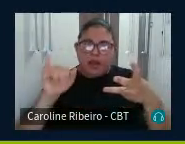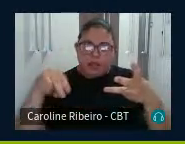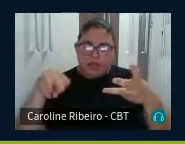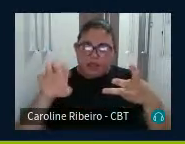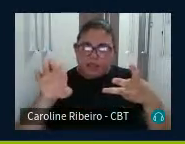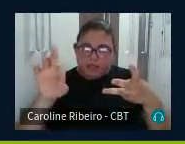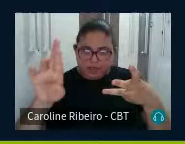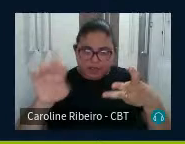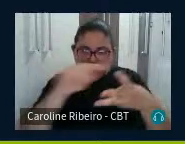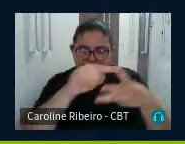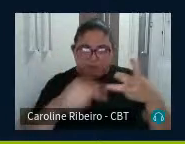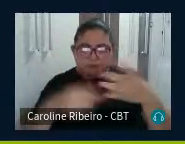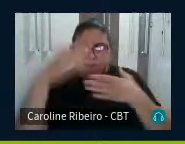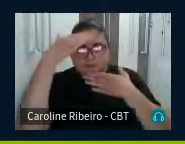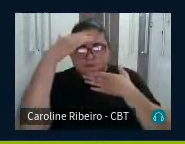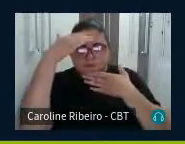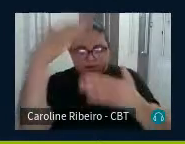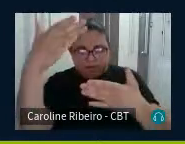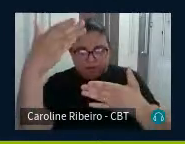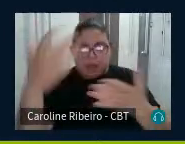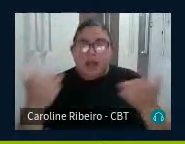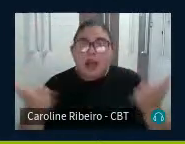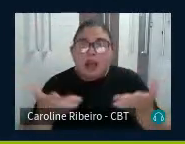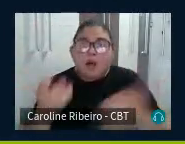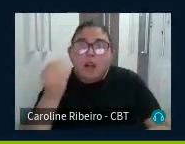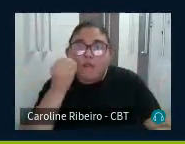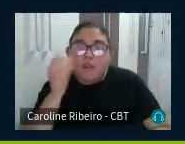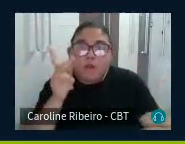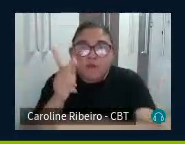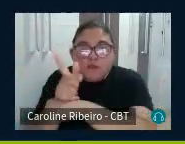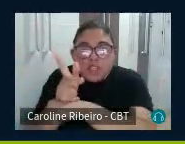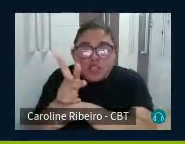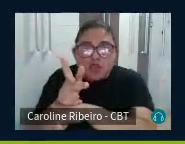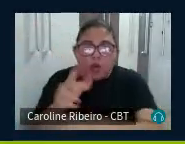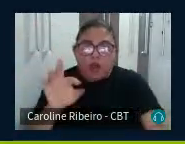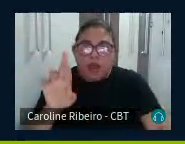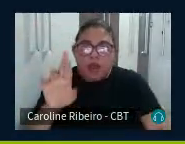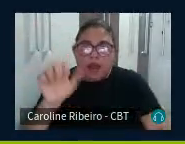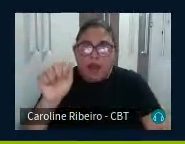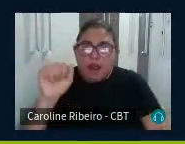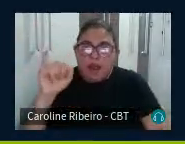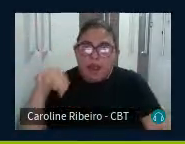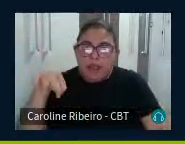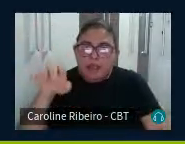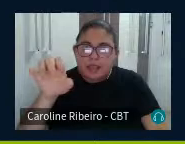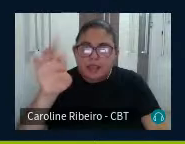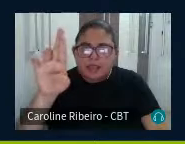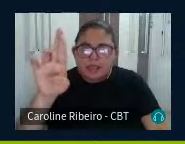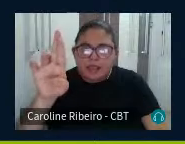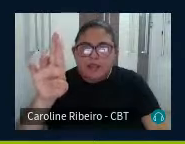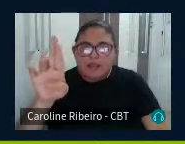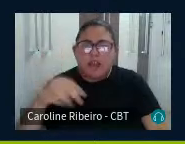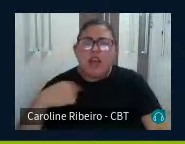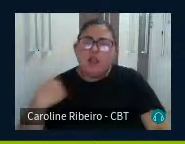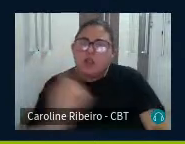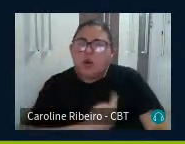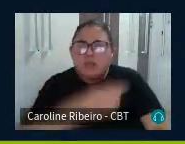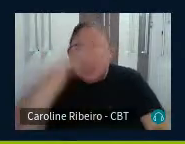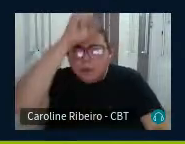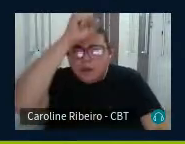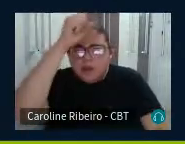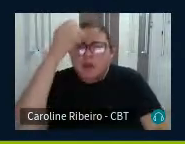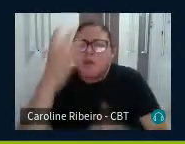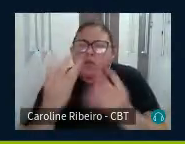vou passar um vídeo do Rainer para vocês assistirem. Eu agradeço muito a vocês, viu? Nós aprendemos muito com vocês.